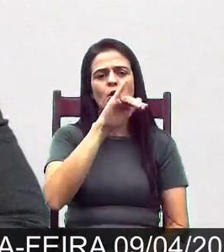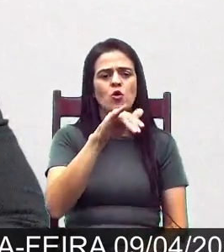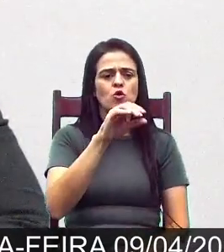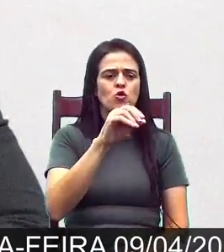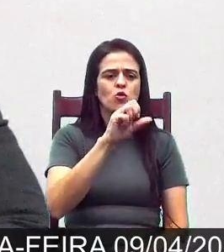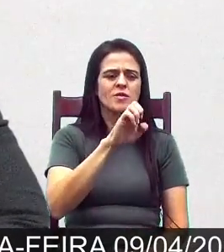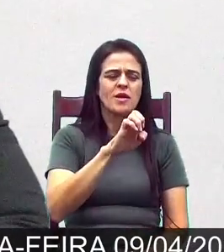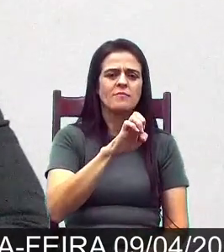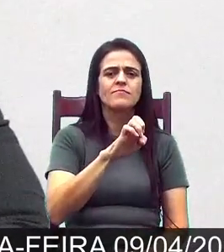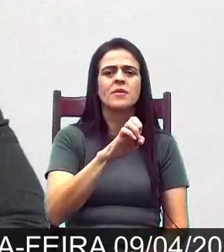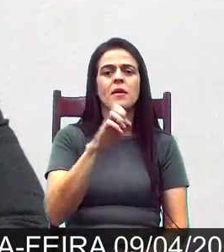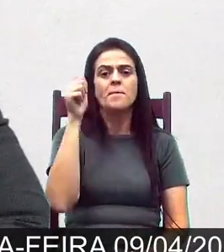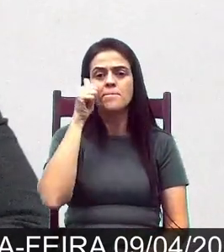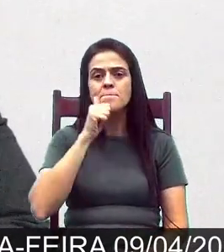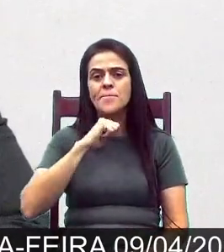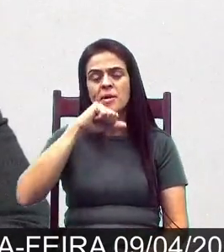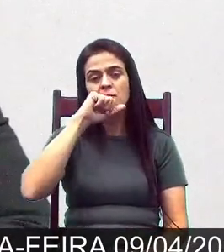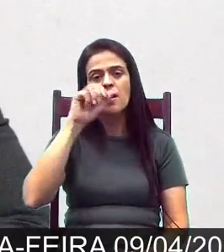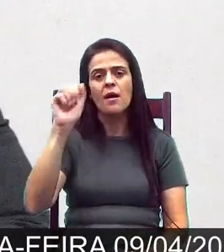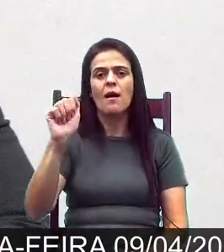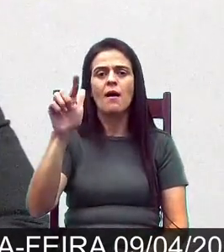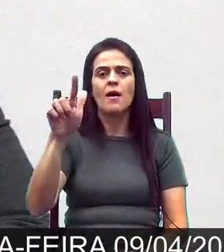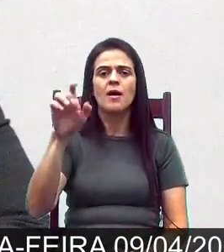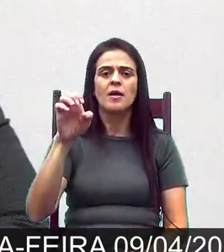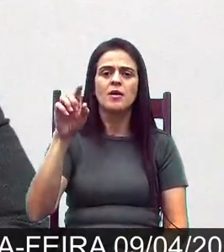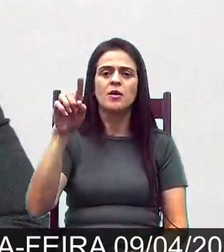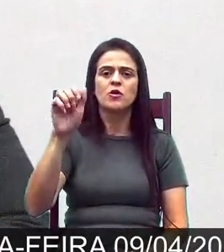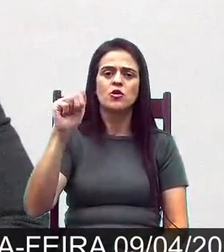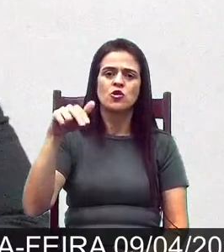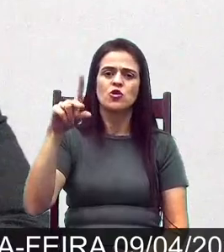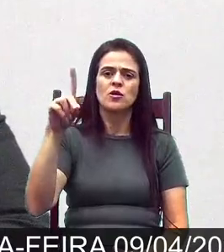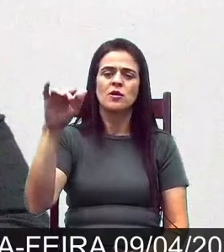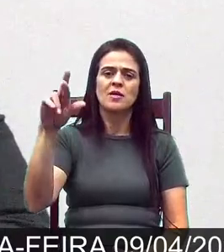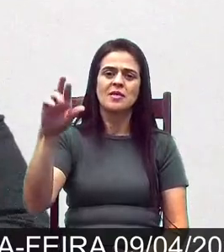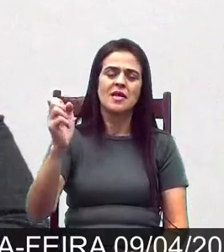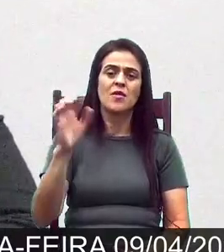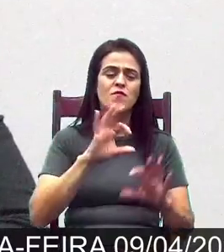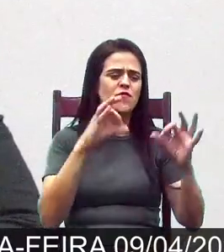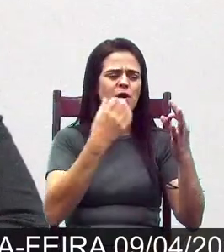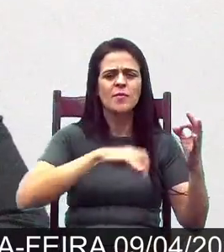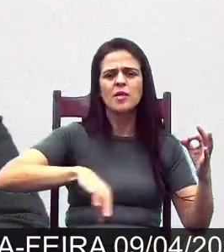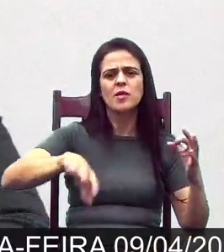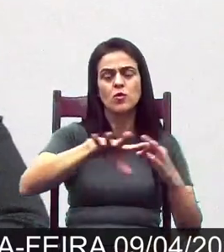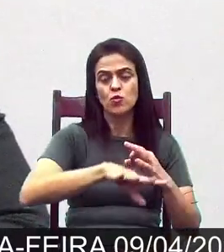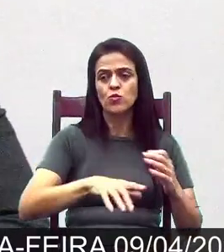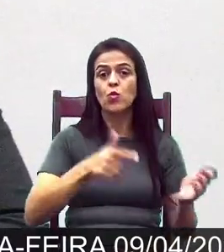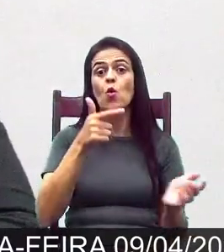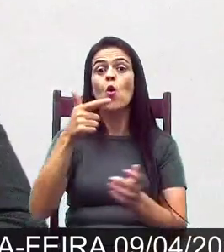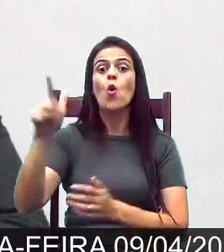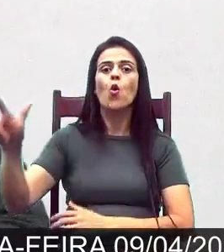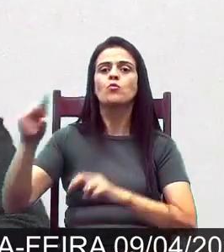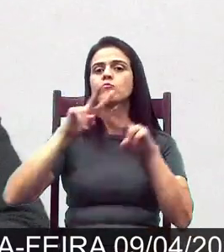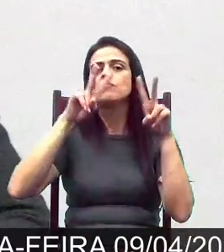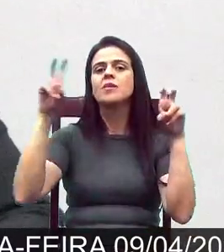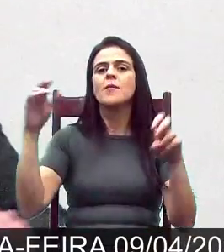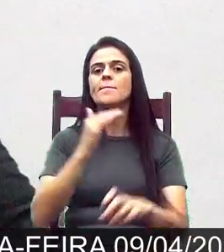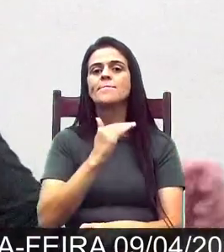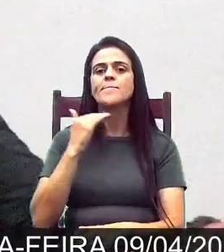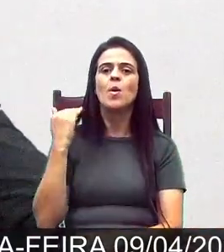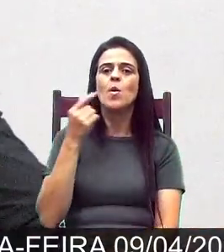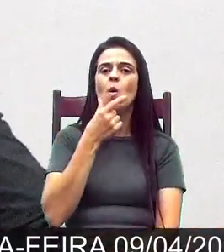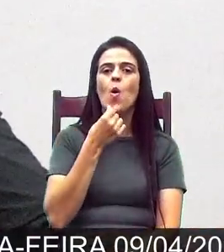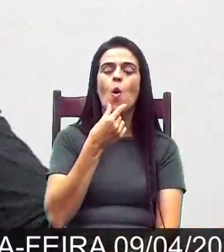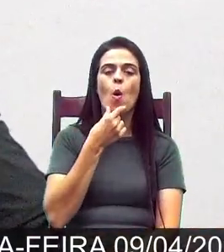a mãe do Alexandre, toda a família. Ao Gaston também, que faleceu este final de